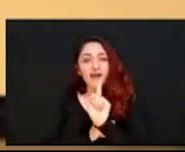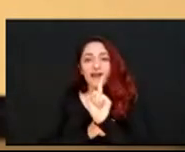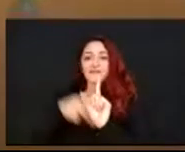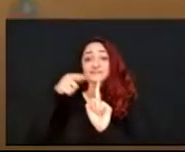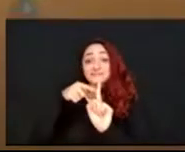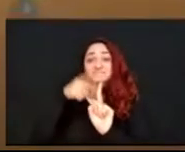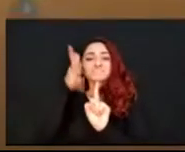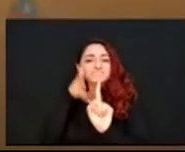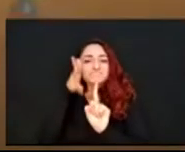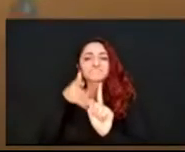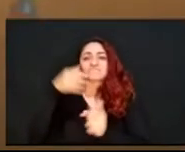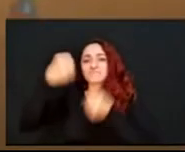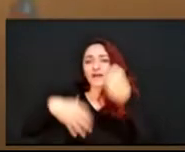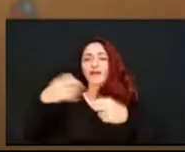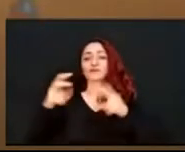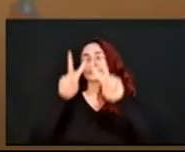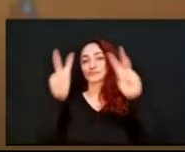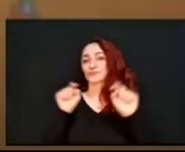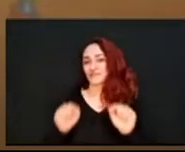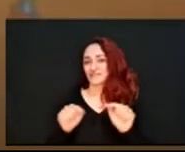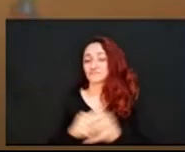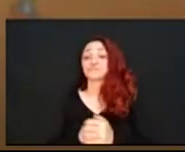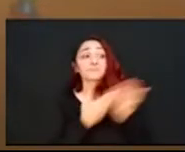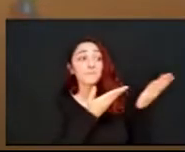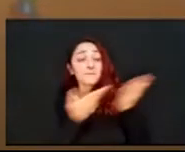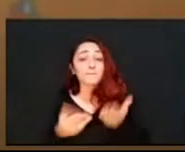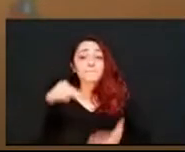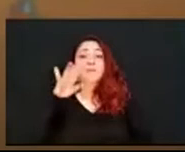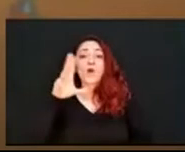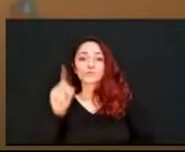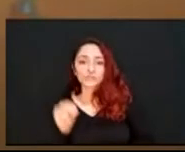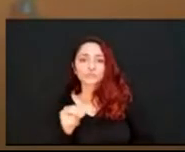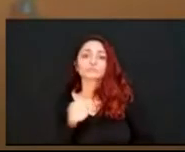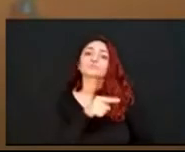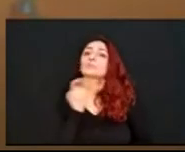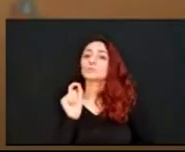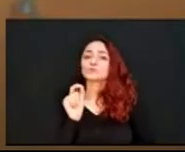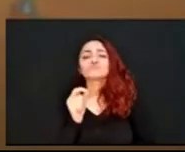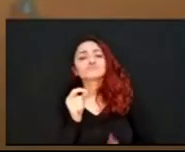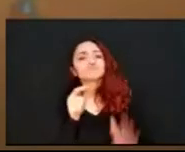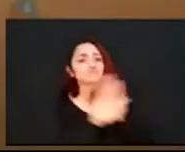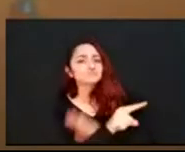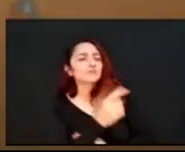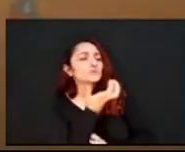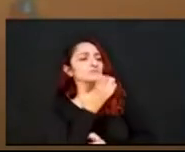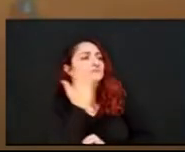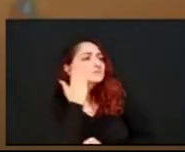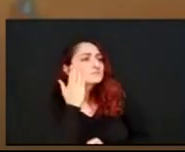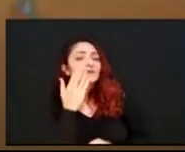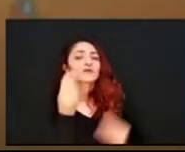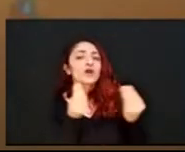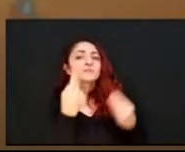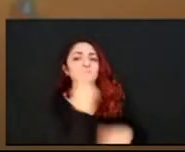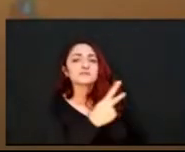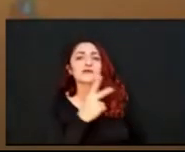olha isso eu queria que você pudesse contar um pouquinho como falar um pouco sobre o seu negócio acho que é legal as